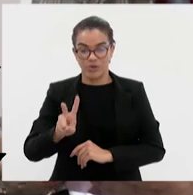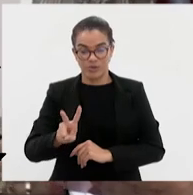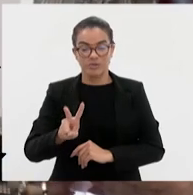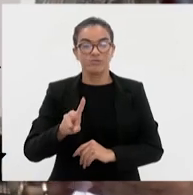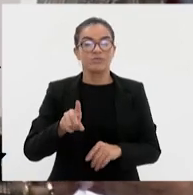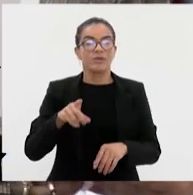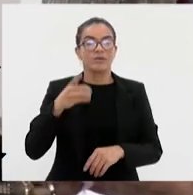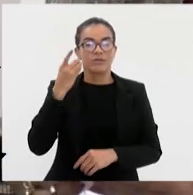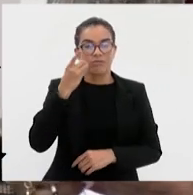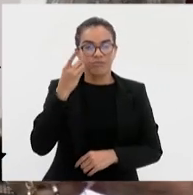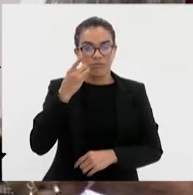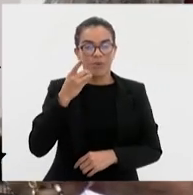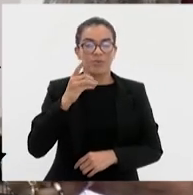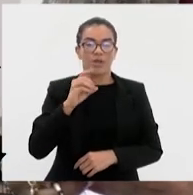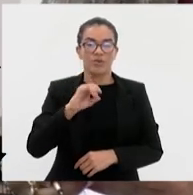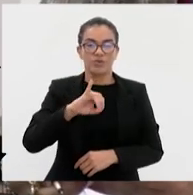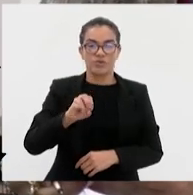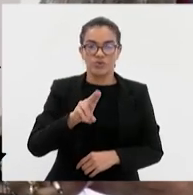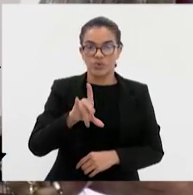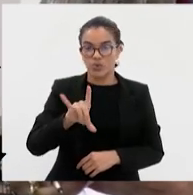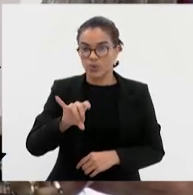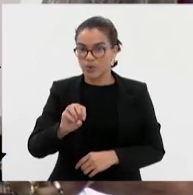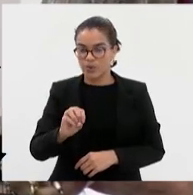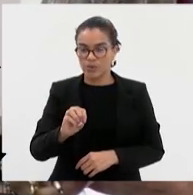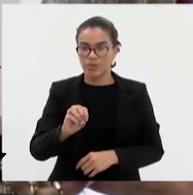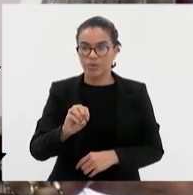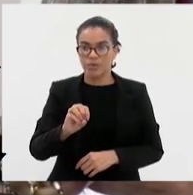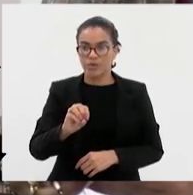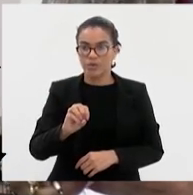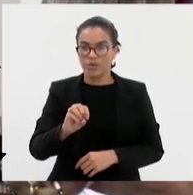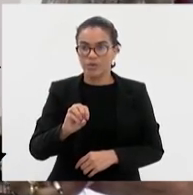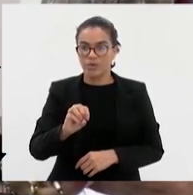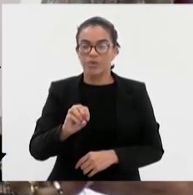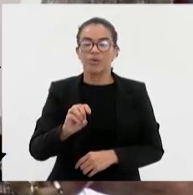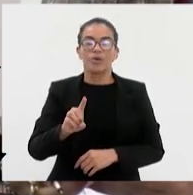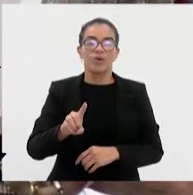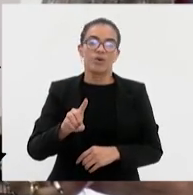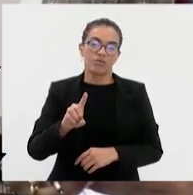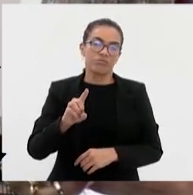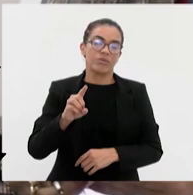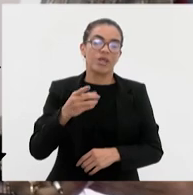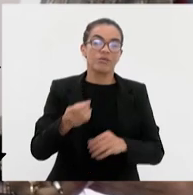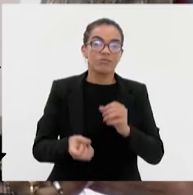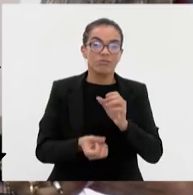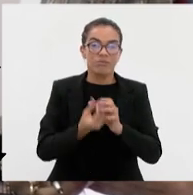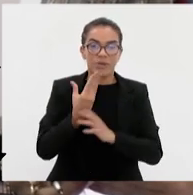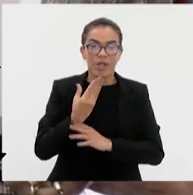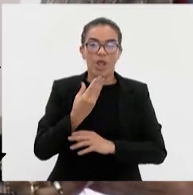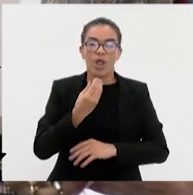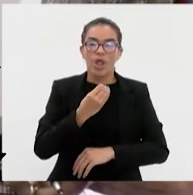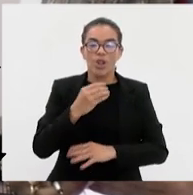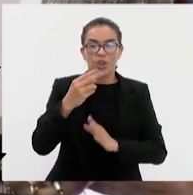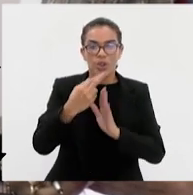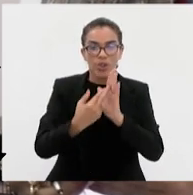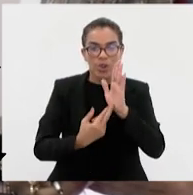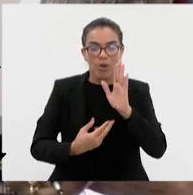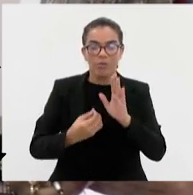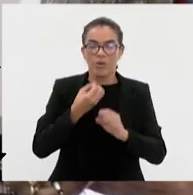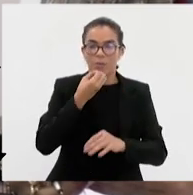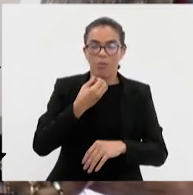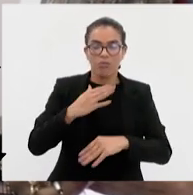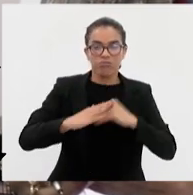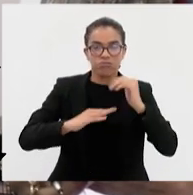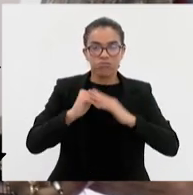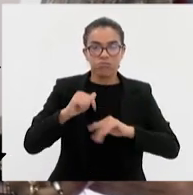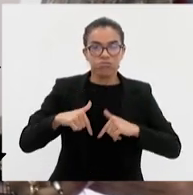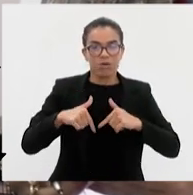de autoria do deputado Júlio Rocha e Marcelo Dino, que institui normas de boas práticas e condutas a serem